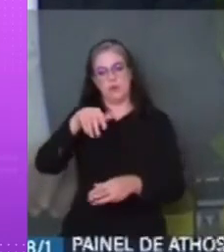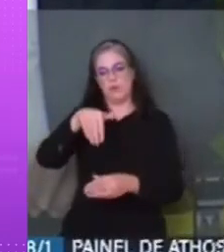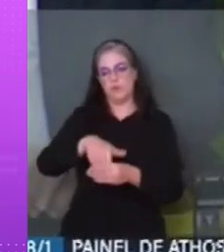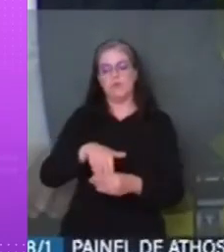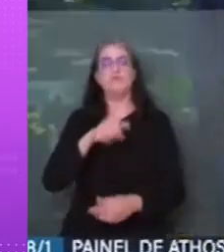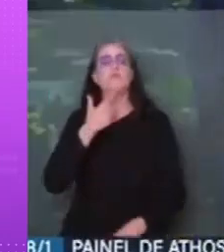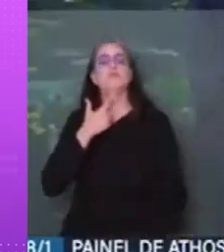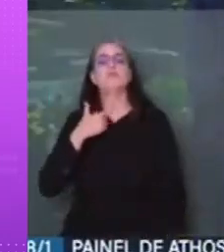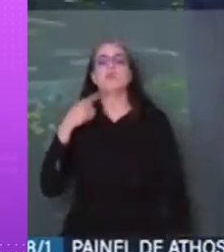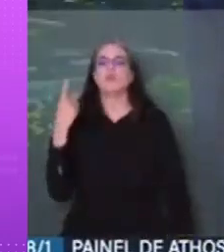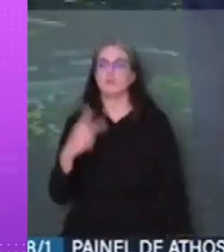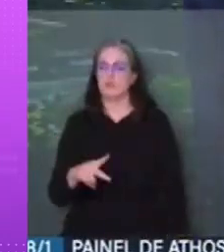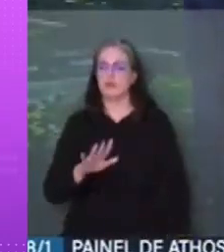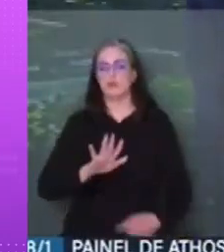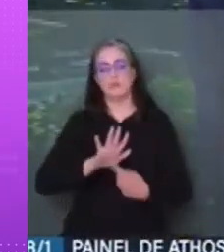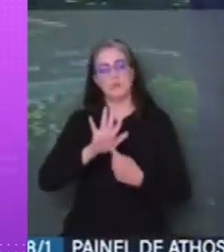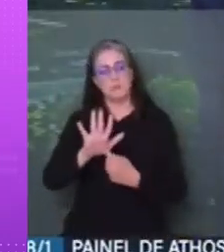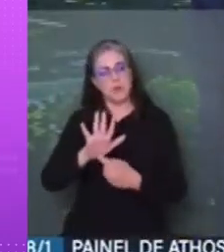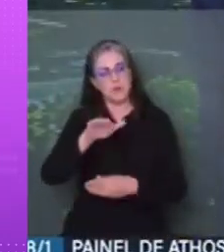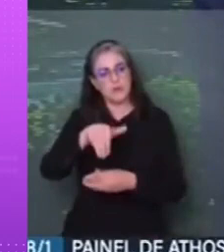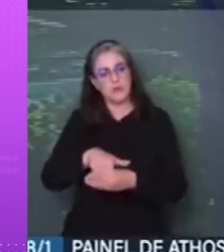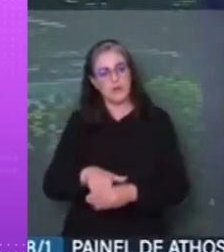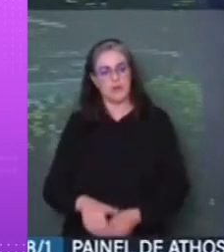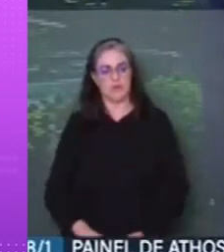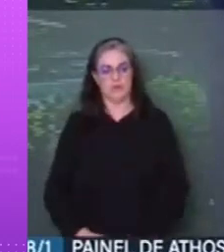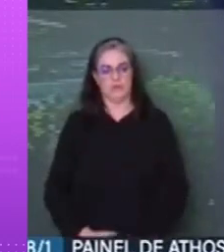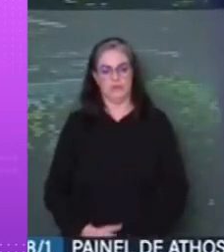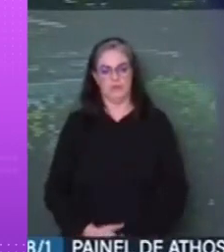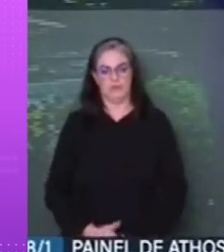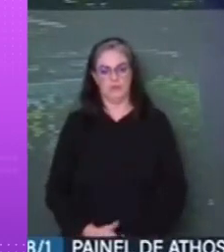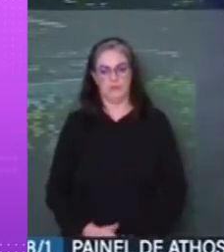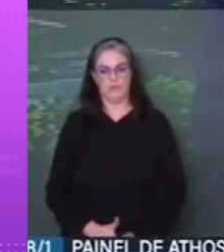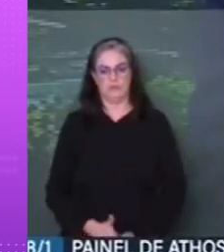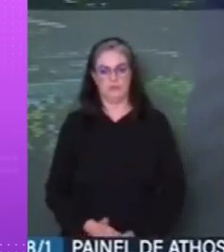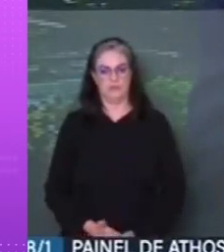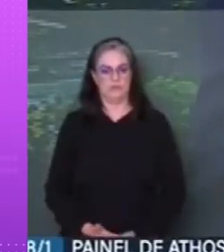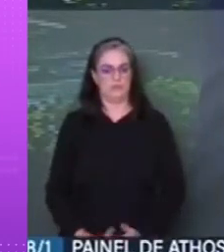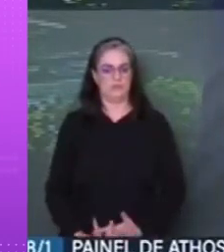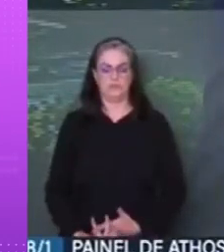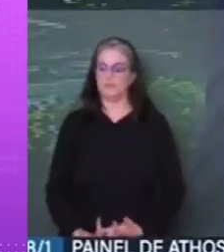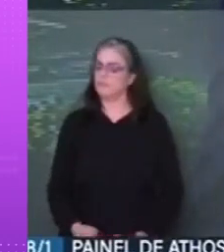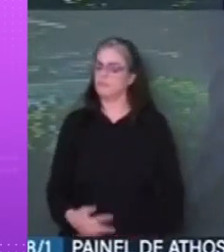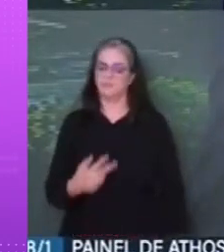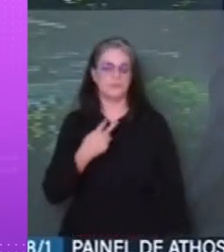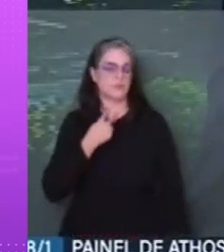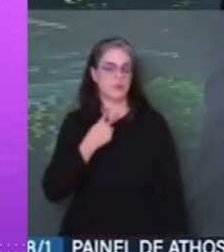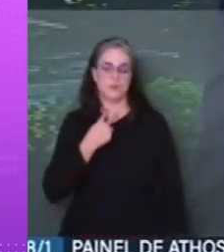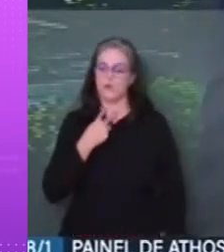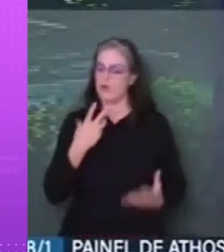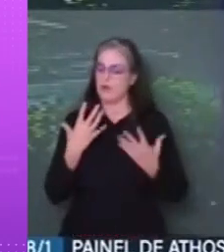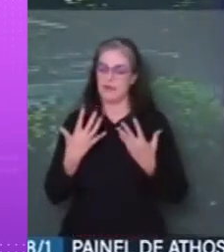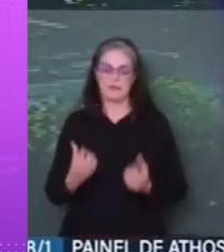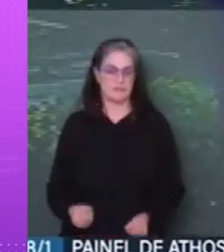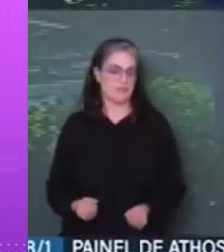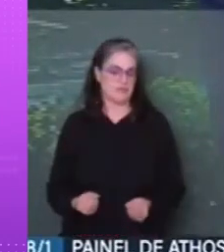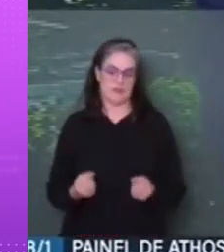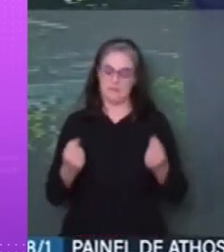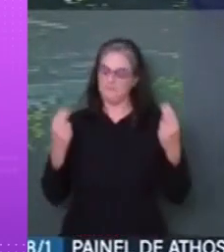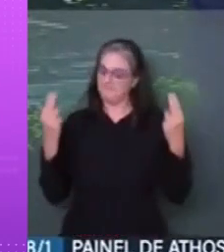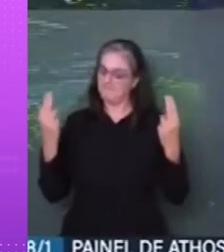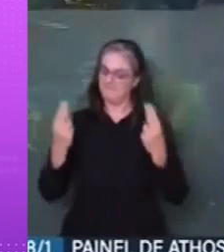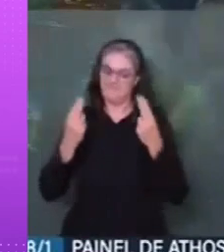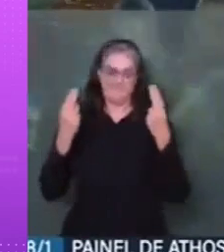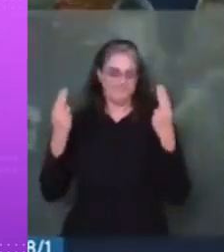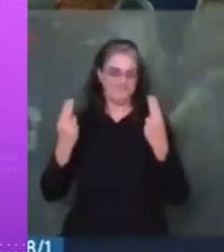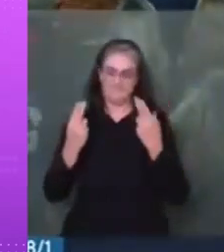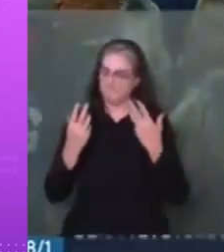é. É o general Gonçalves Dias, né, que era o ministro do GSI, que era o Gabinete de Segurança